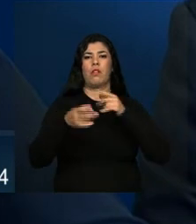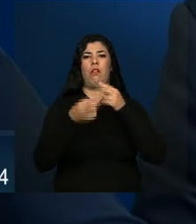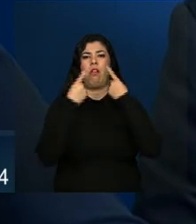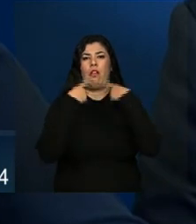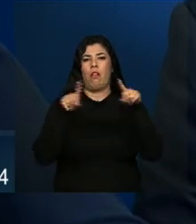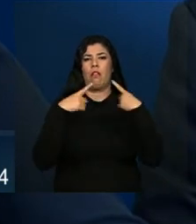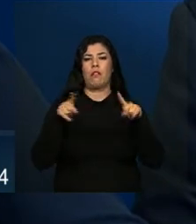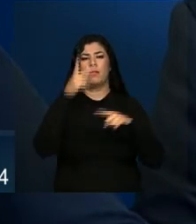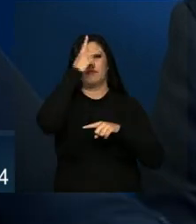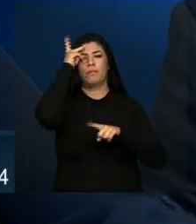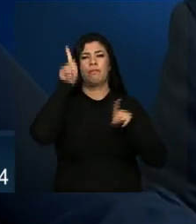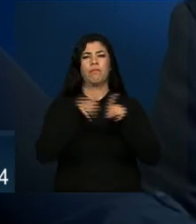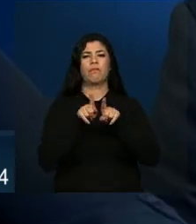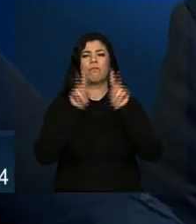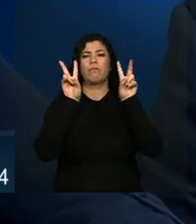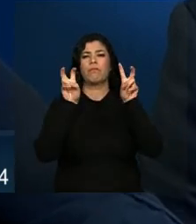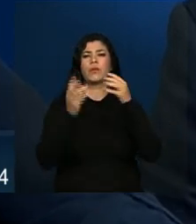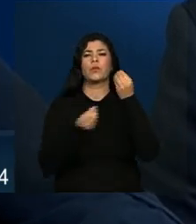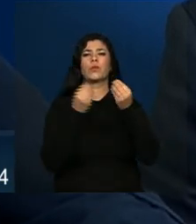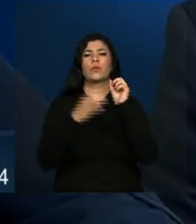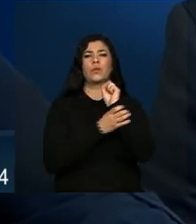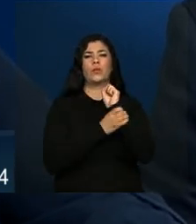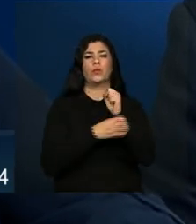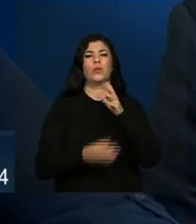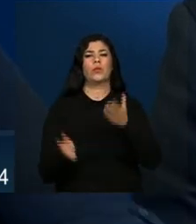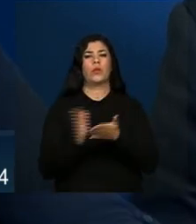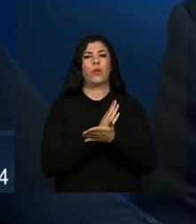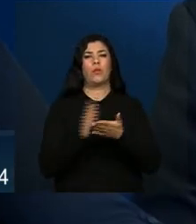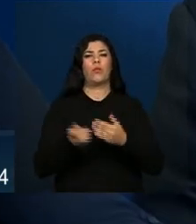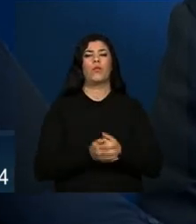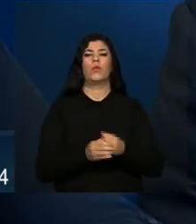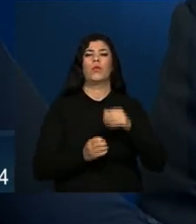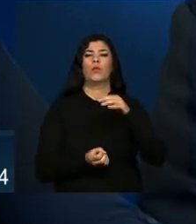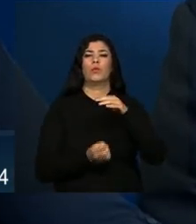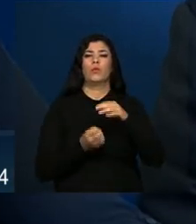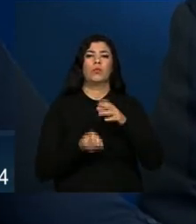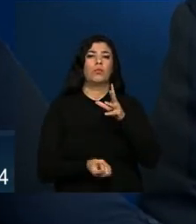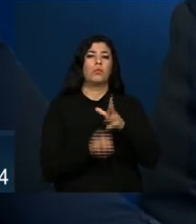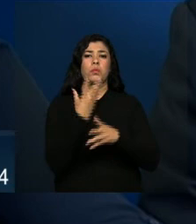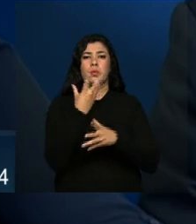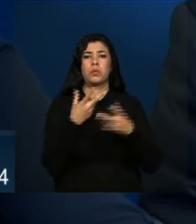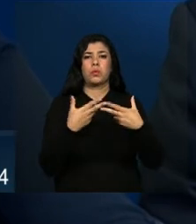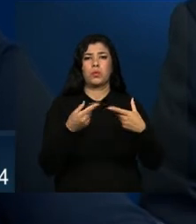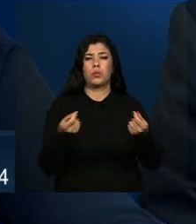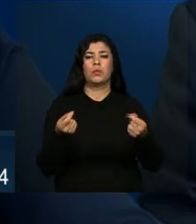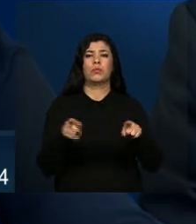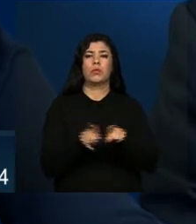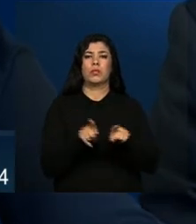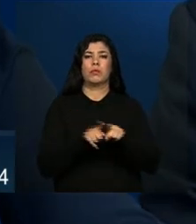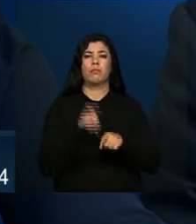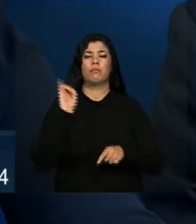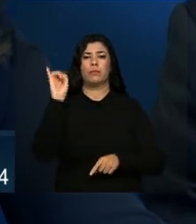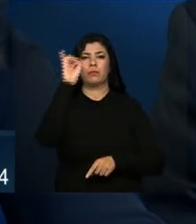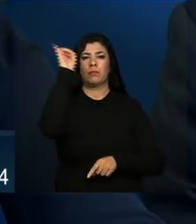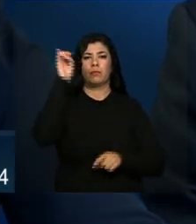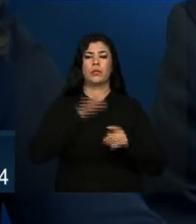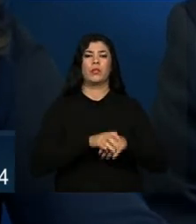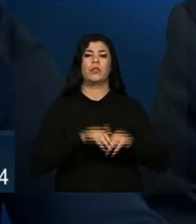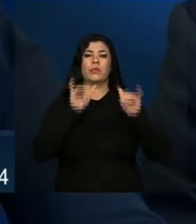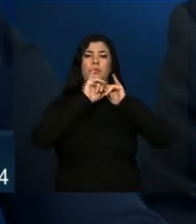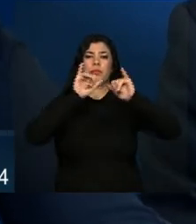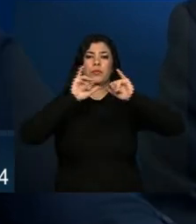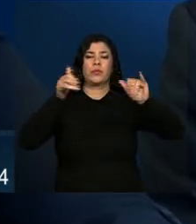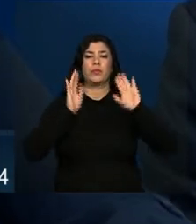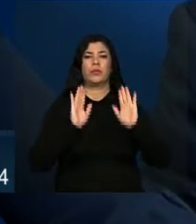reclamações de consumidores sobre temas de segurança de produtos então nós também nos valemos dessas informações públicas